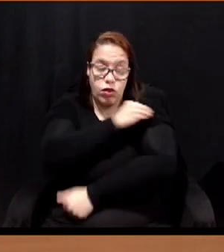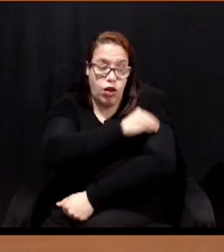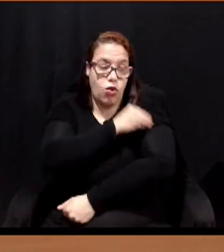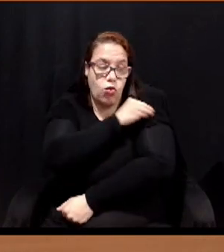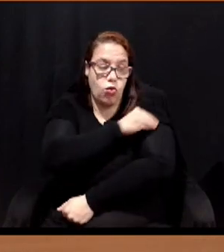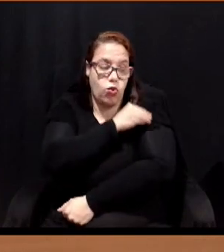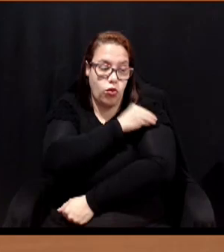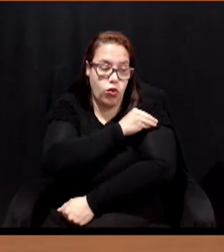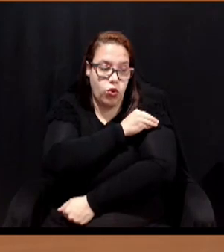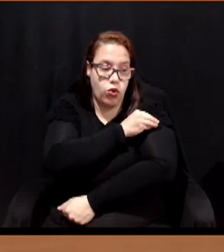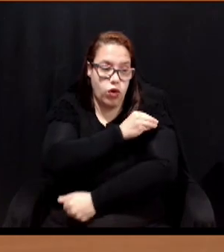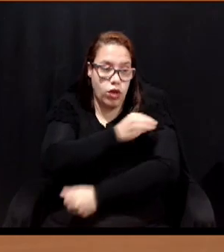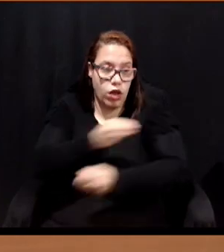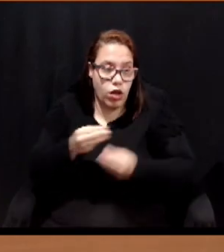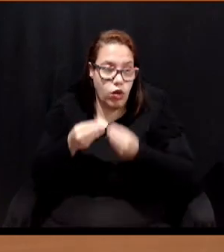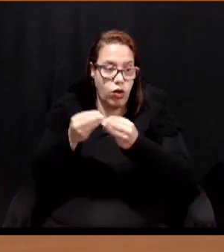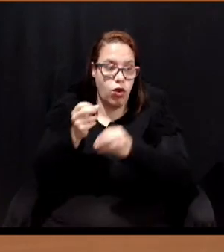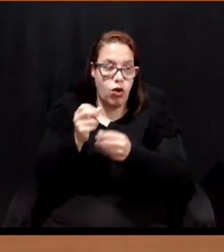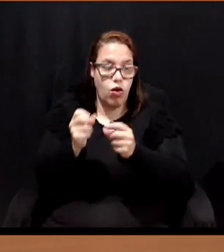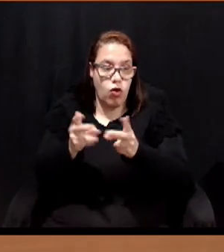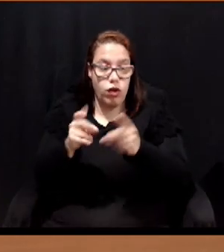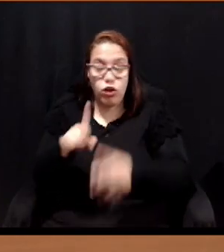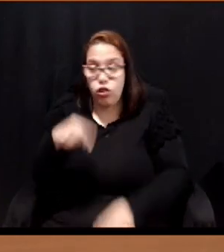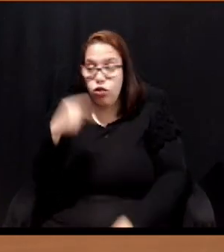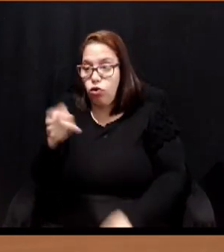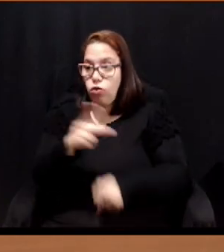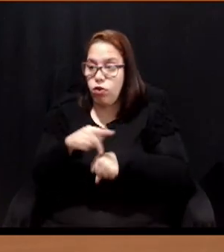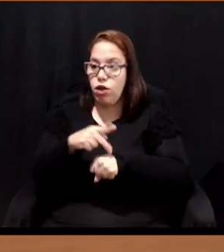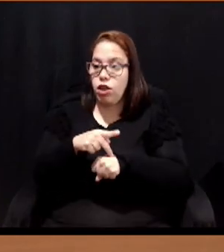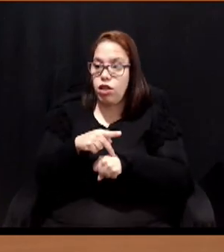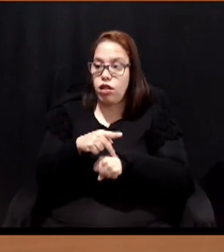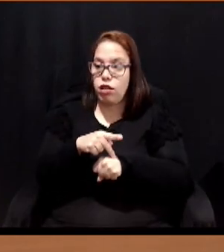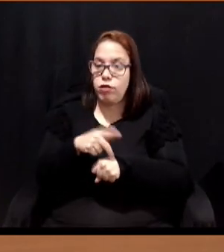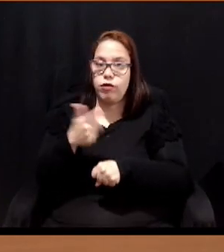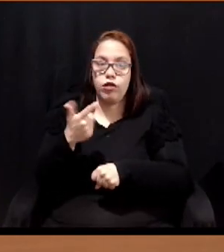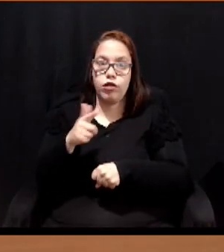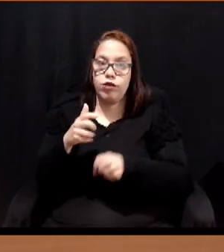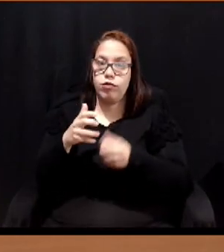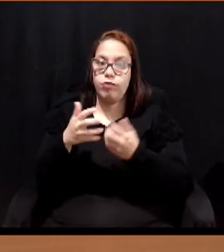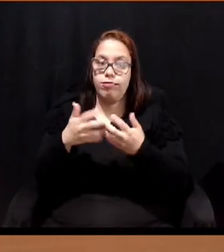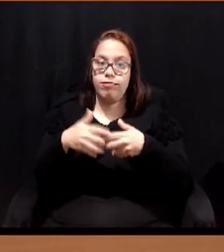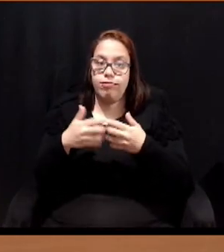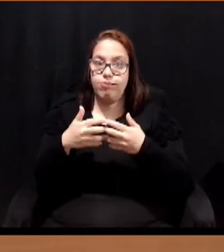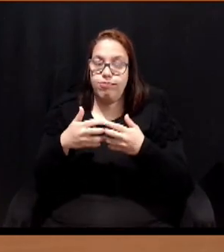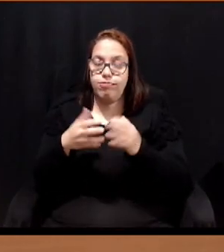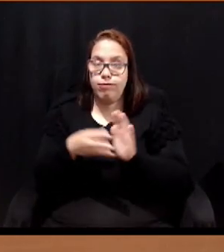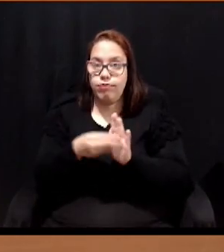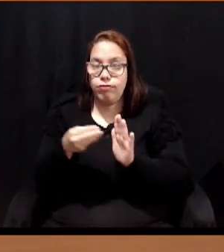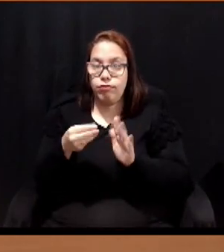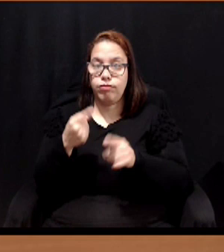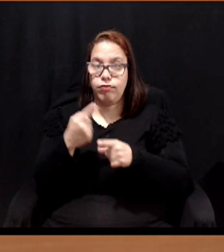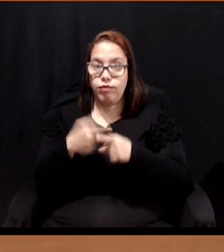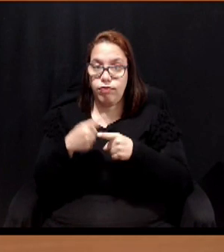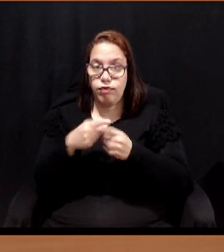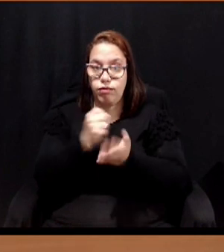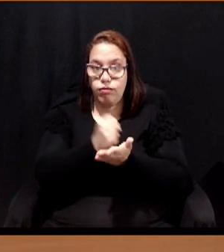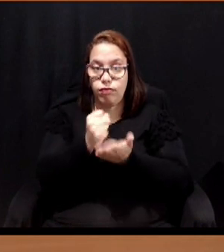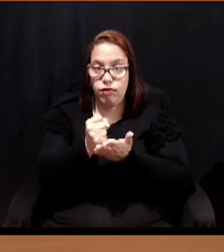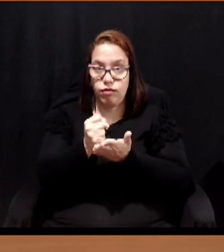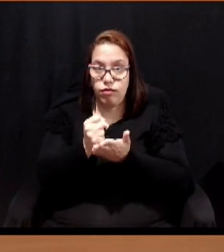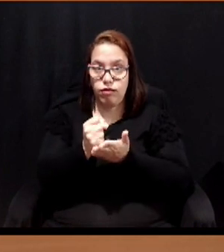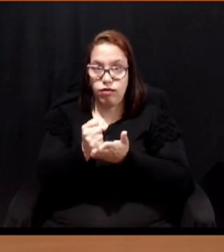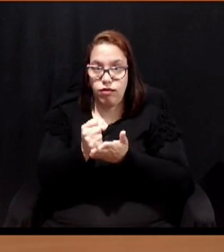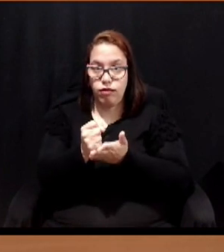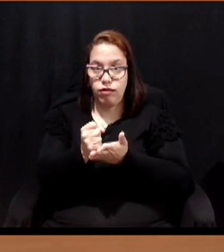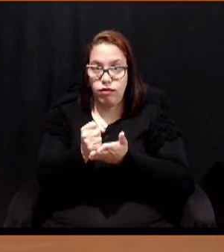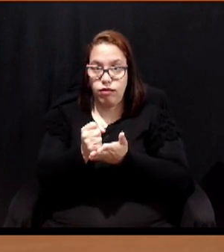exportado. E, por enquanto, não tem reflexo ainda. Por quê? Porque os contratos estão em andamento. Mas, se